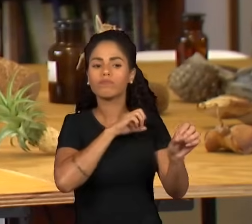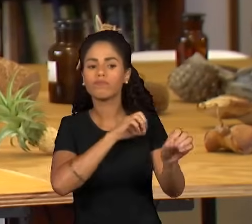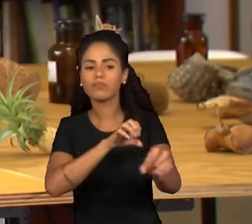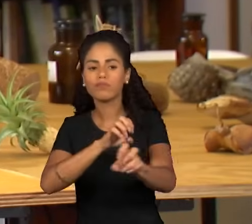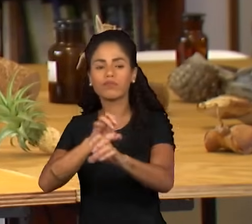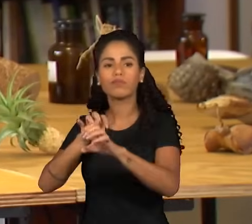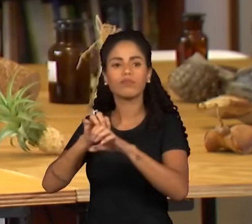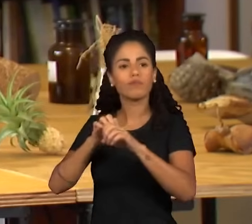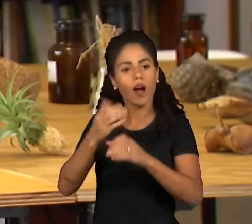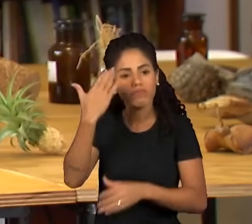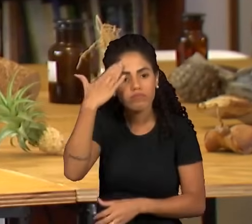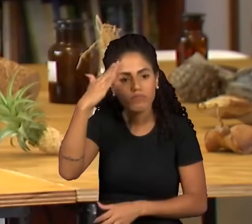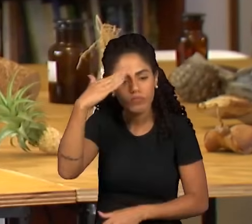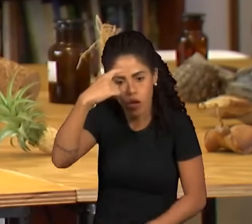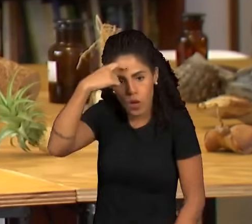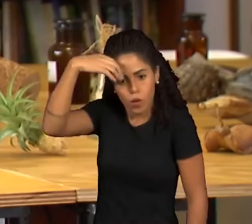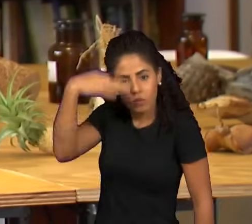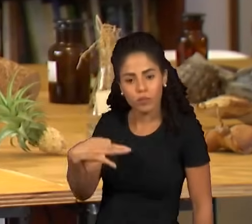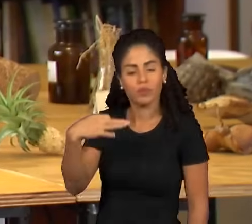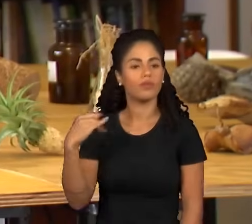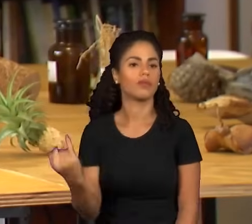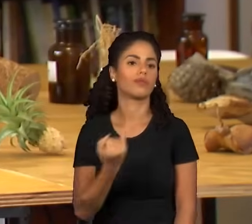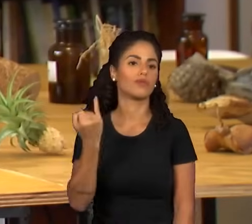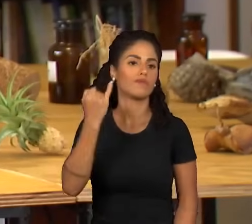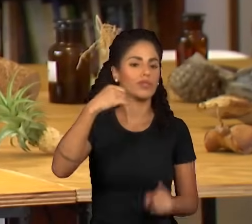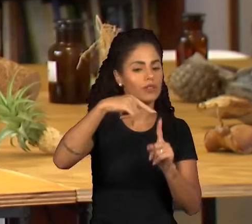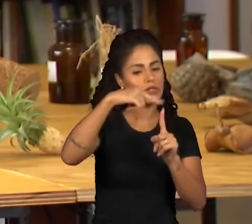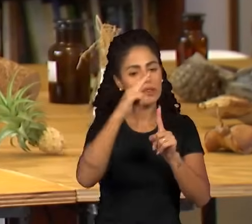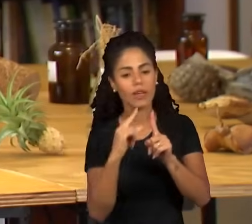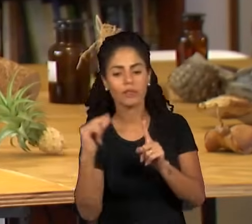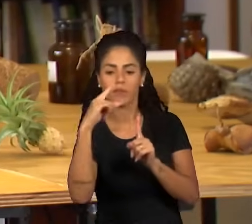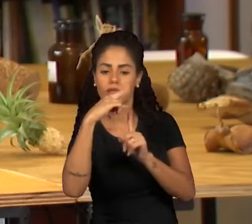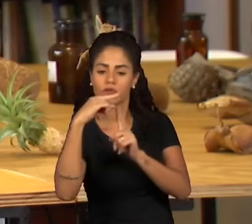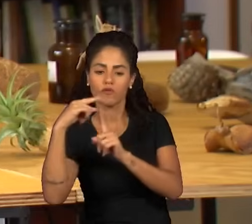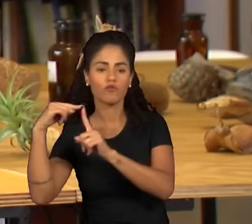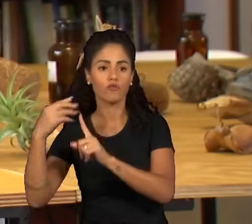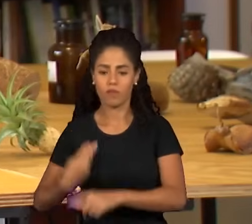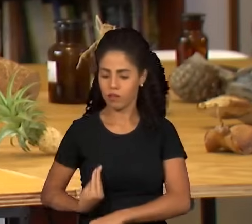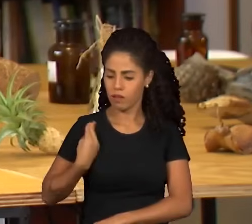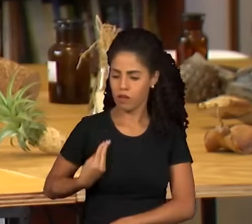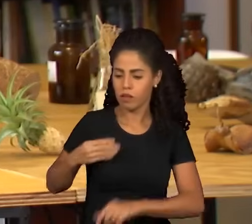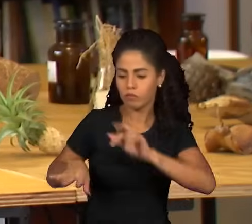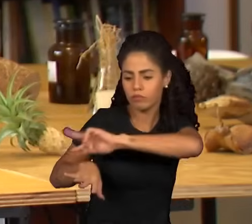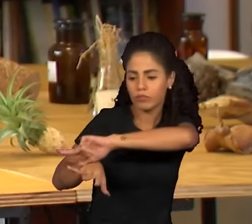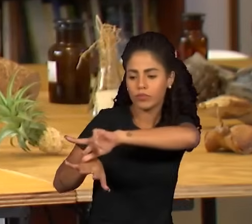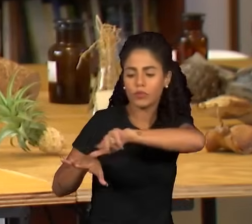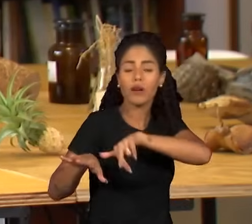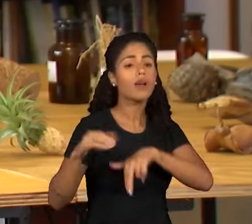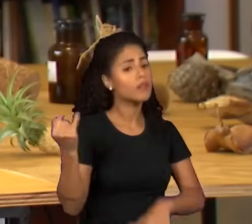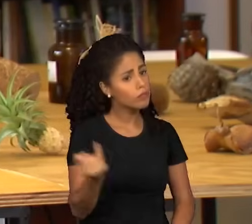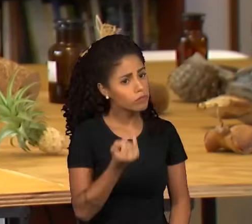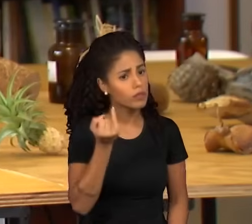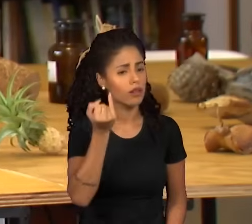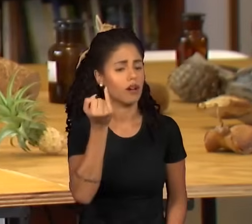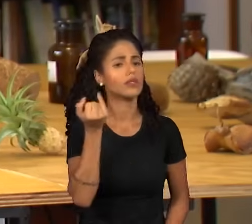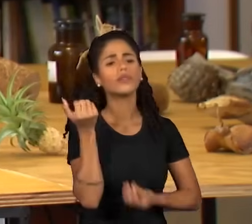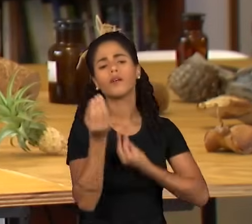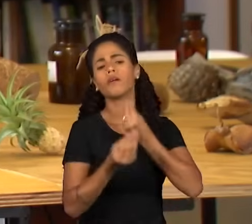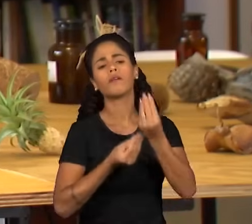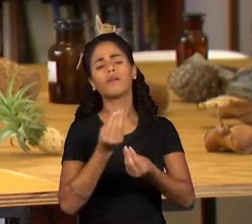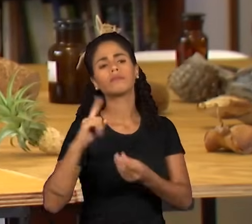fato conscientizar sobre a importância das plantas e de todos os seres vivos que se relacionam com elas, né? Como é que a